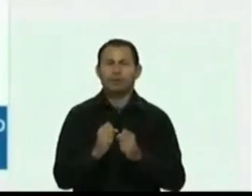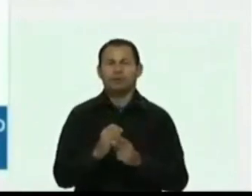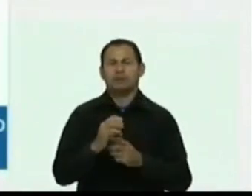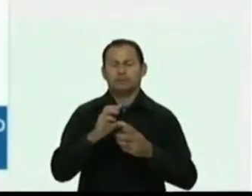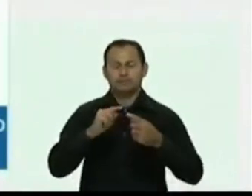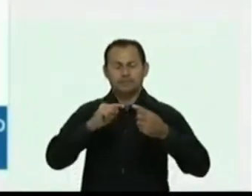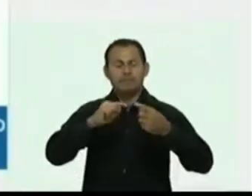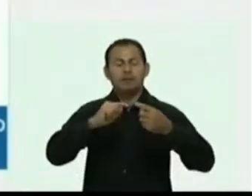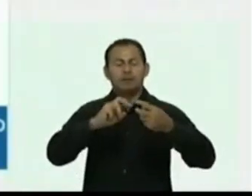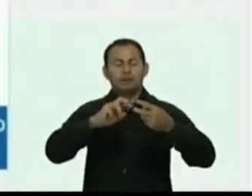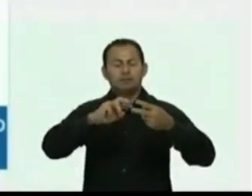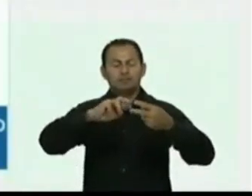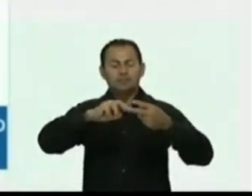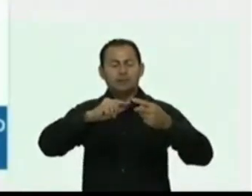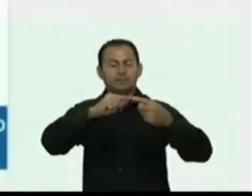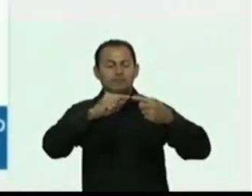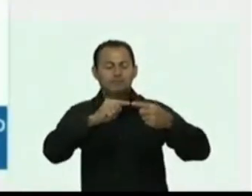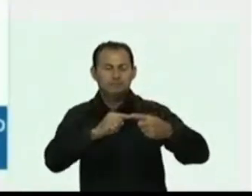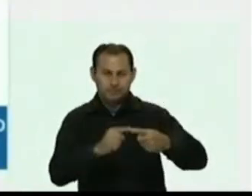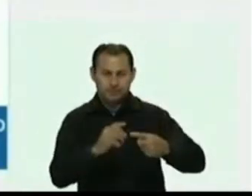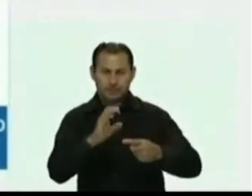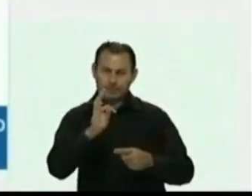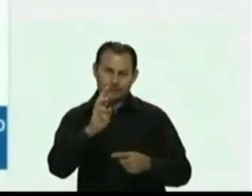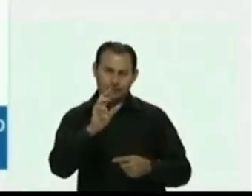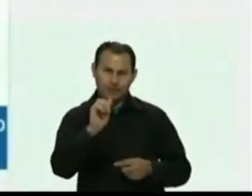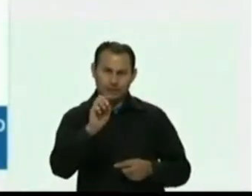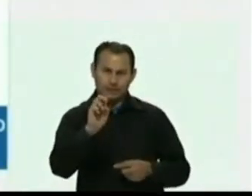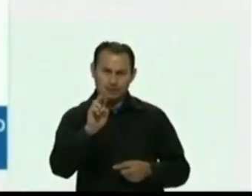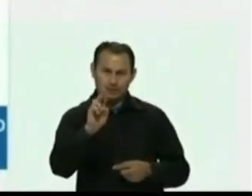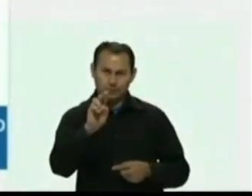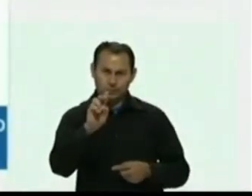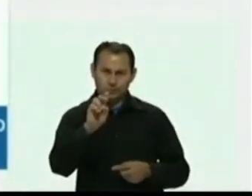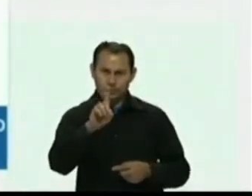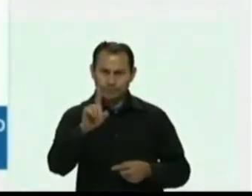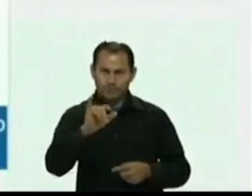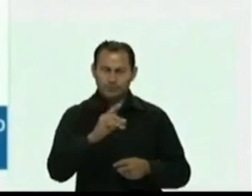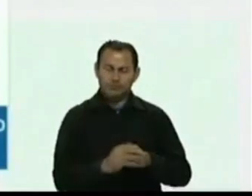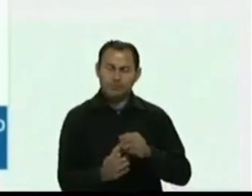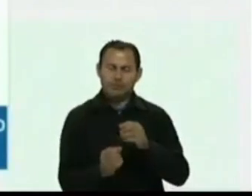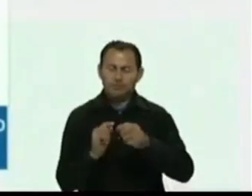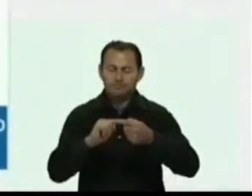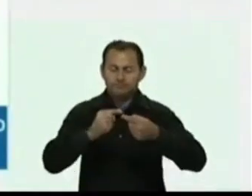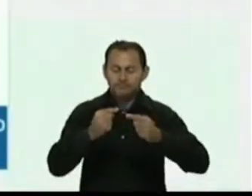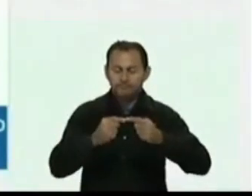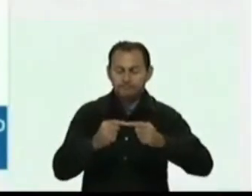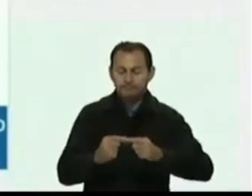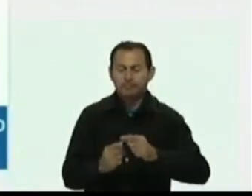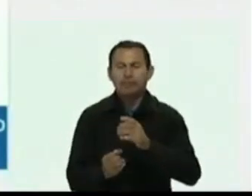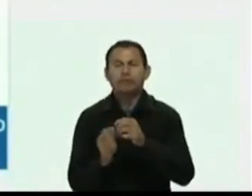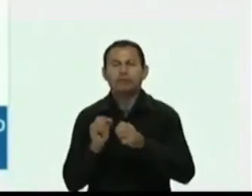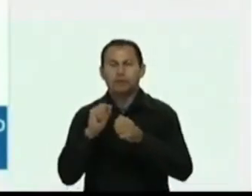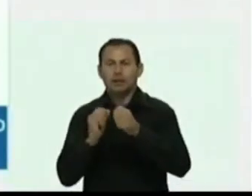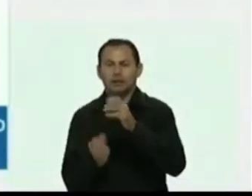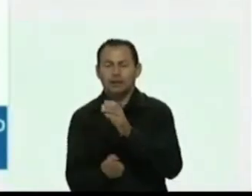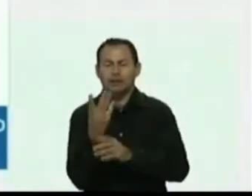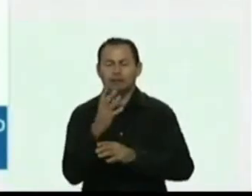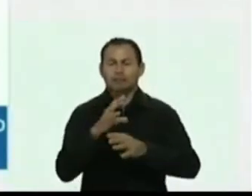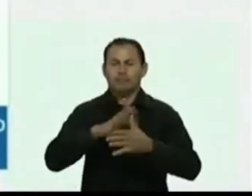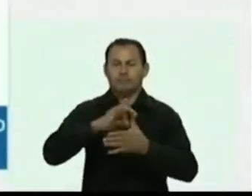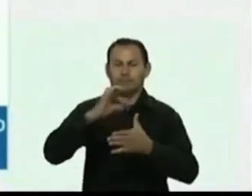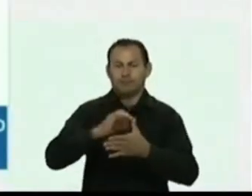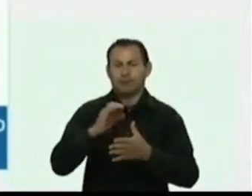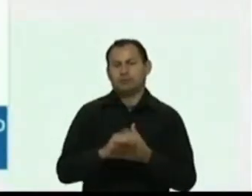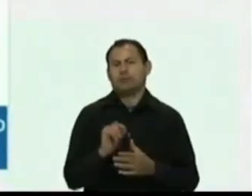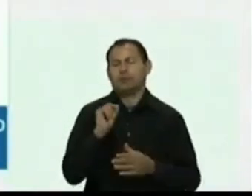eles podem ser traduzidos de diferentes formas, formando diferentes proteínas. Muito mais do que só 3,